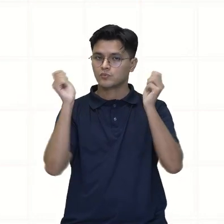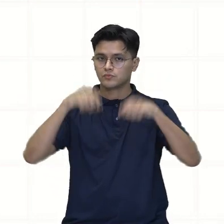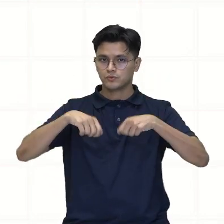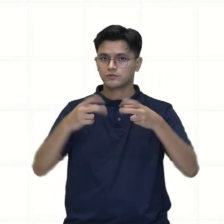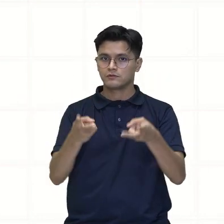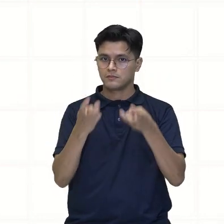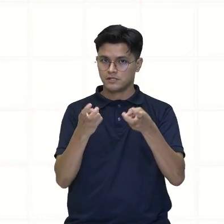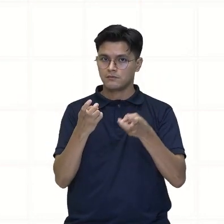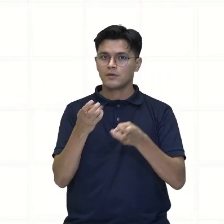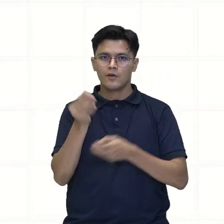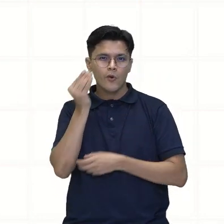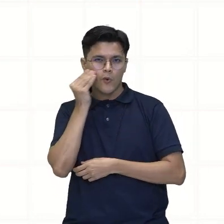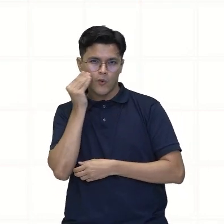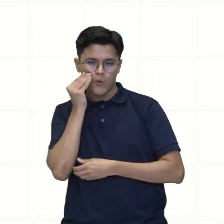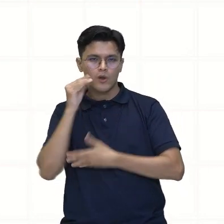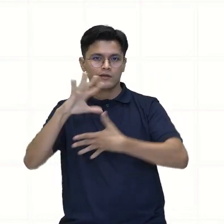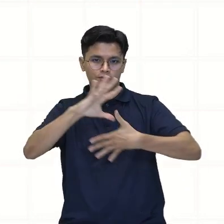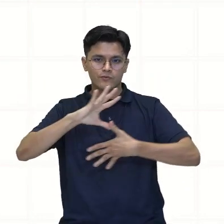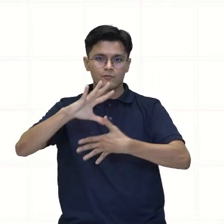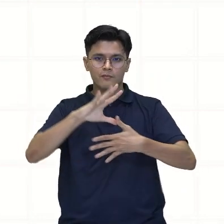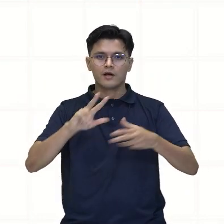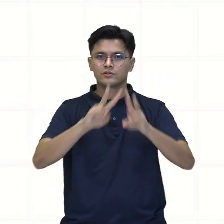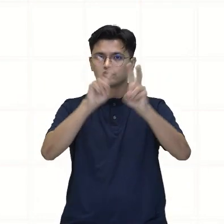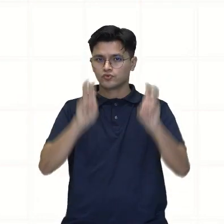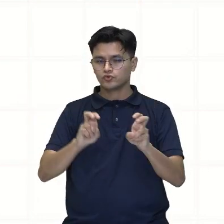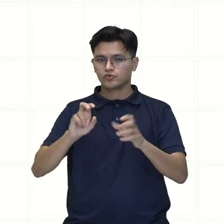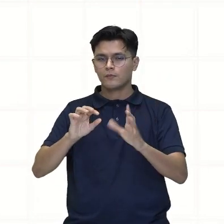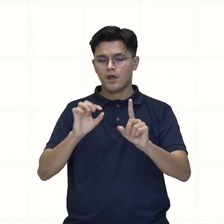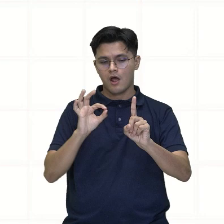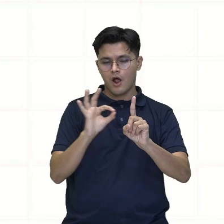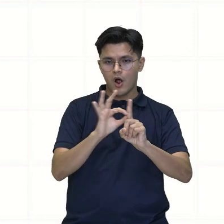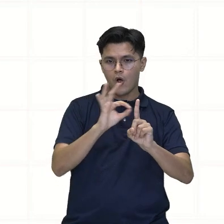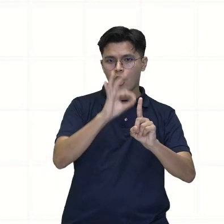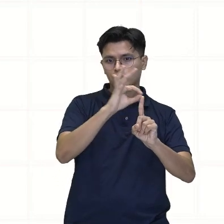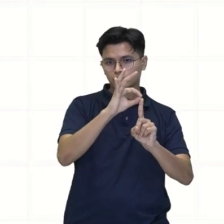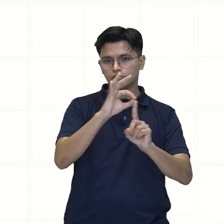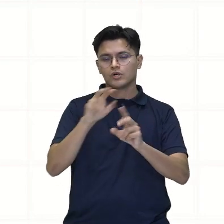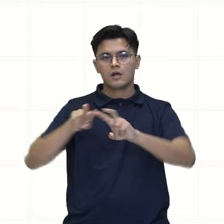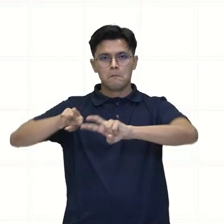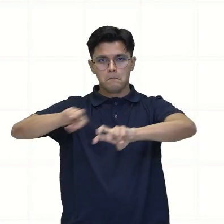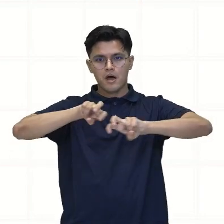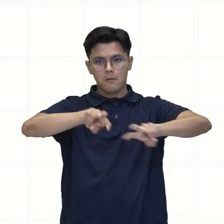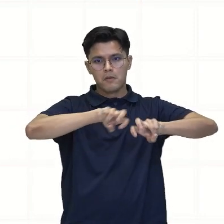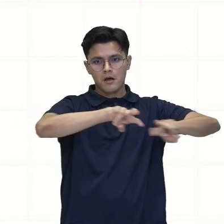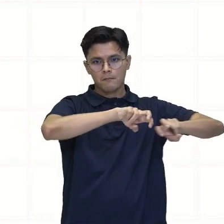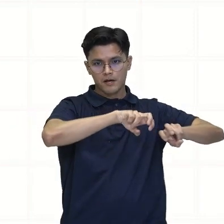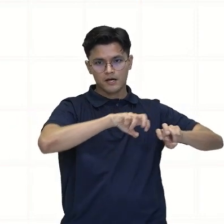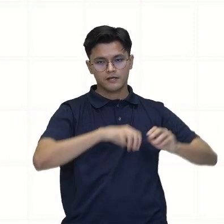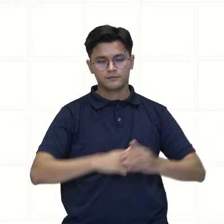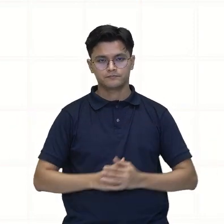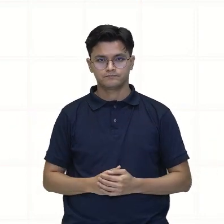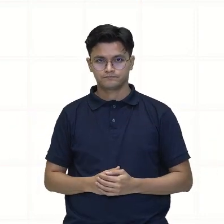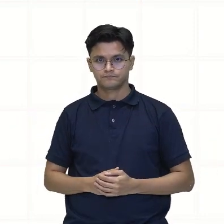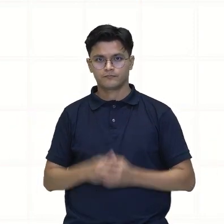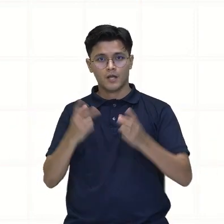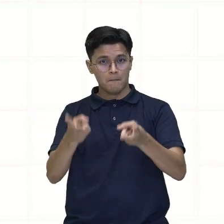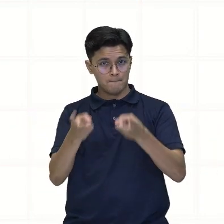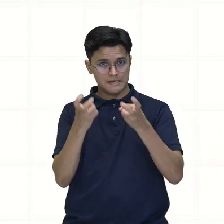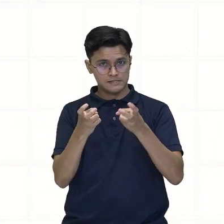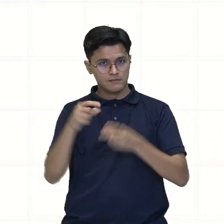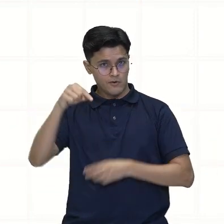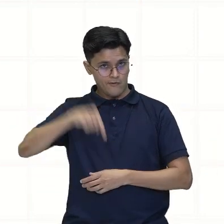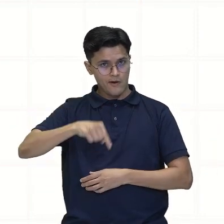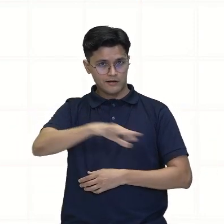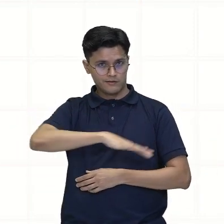a questão da colheita da soja. Observem que aqui no bioma da Amazônia,